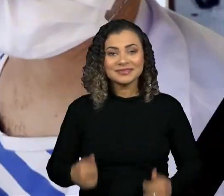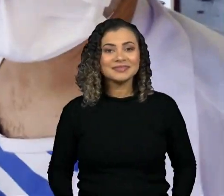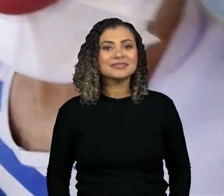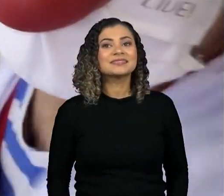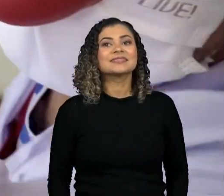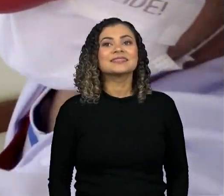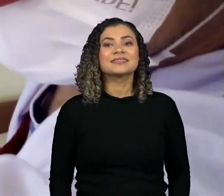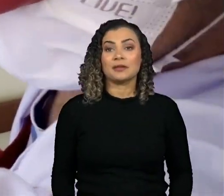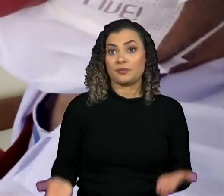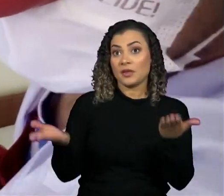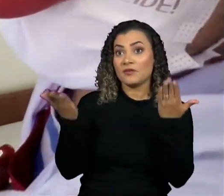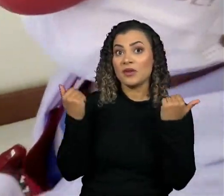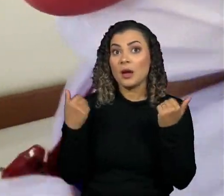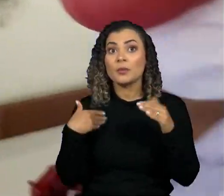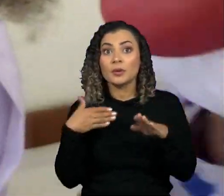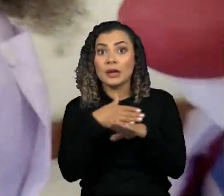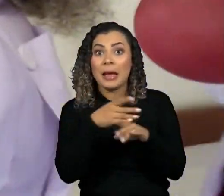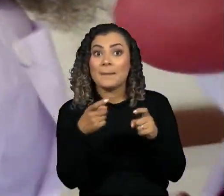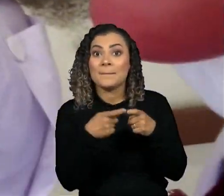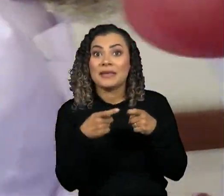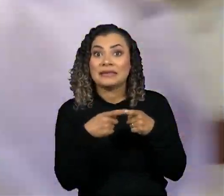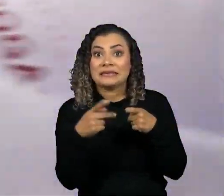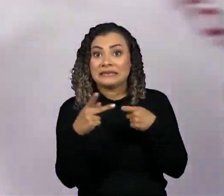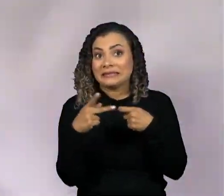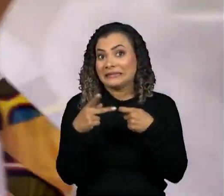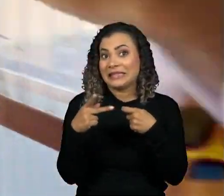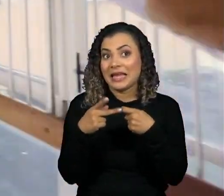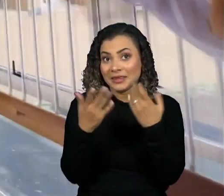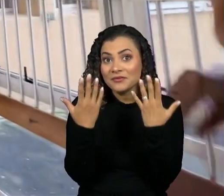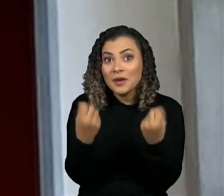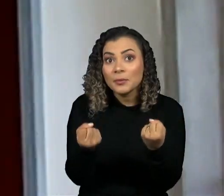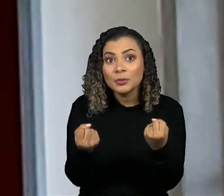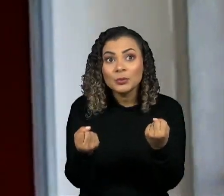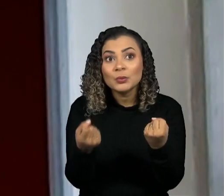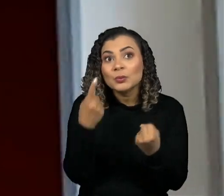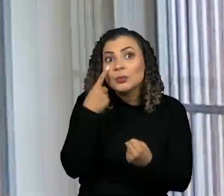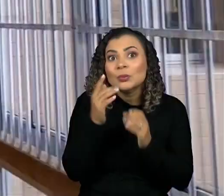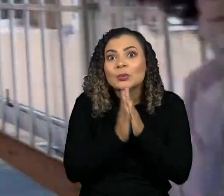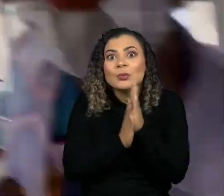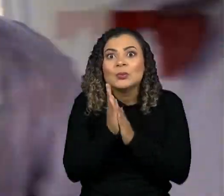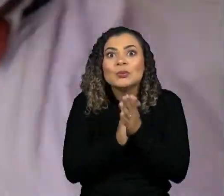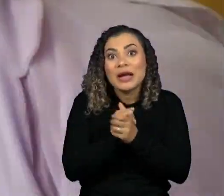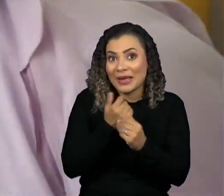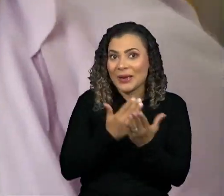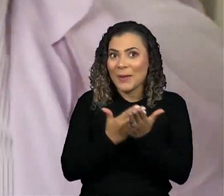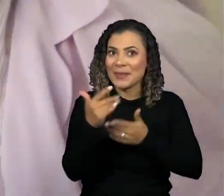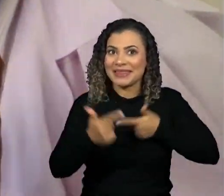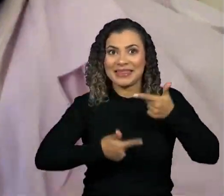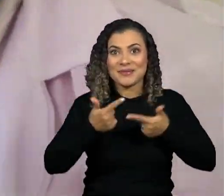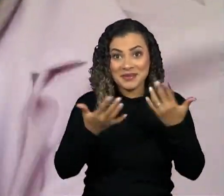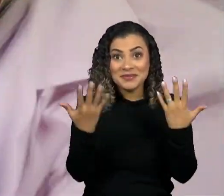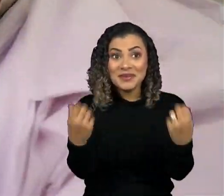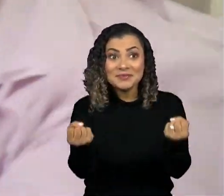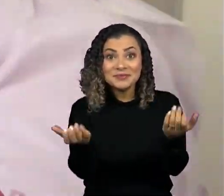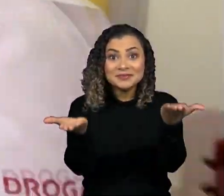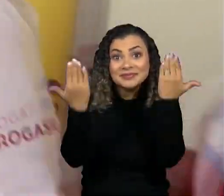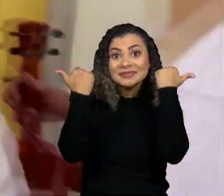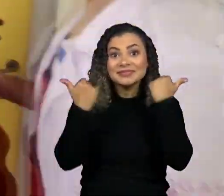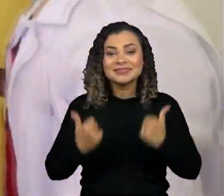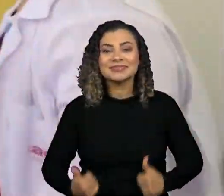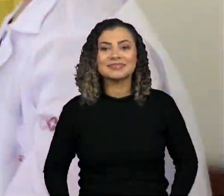Vamos entrar na clínica pediátrica, dá um zoom, olha lá. É aqui que começa o nosso trabalho. Vem com a gente.